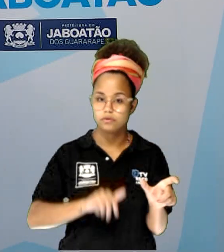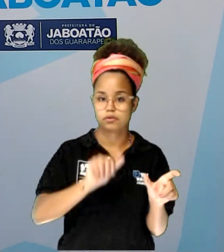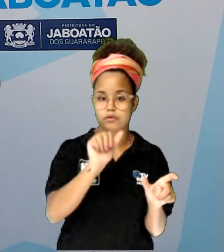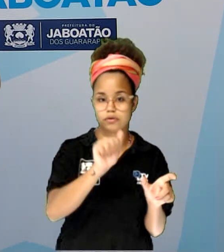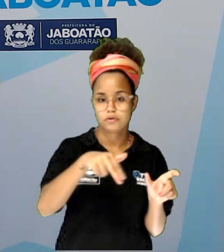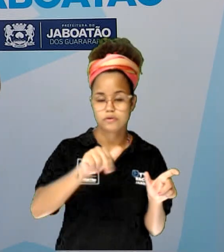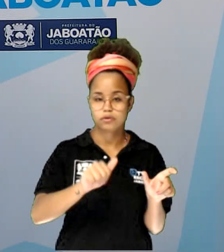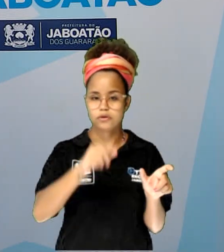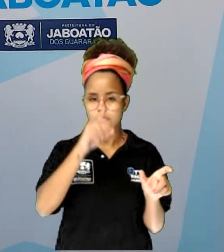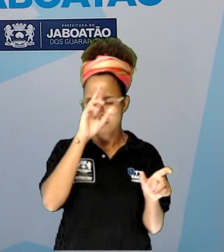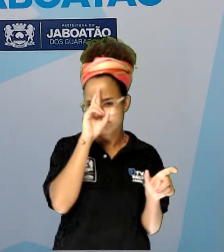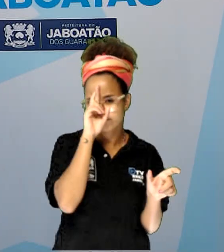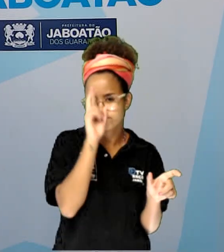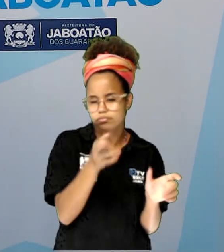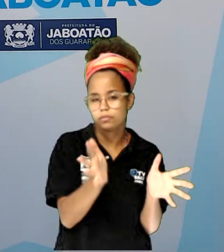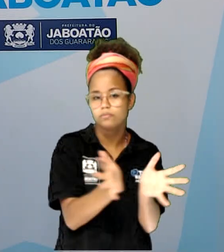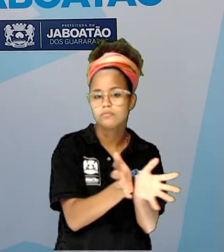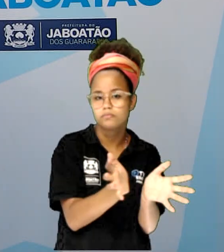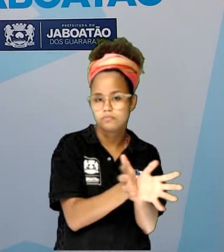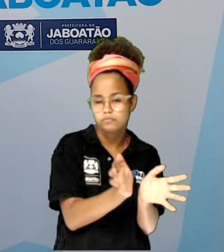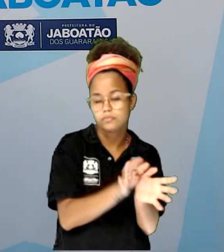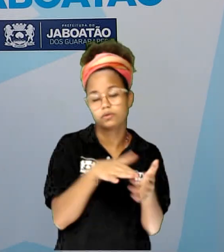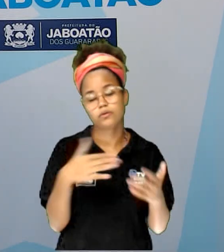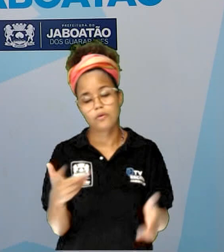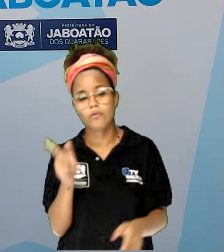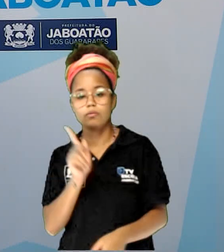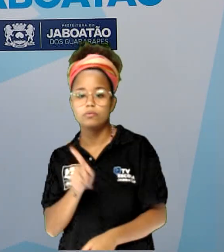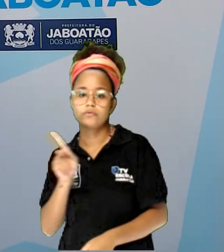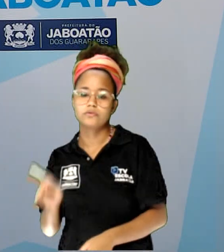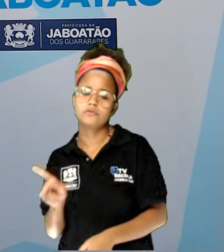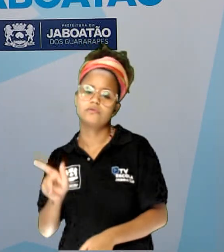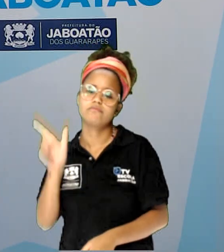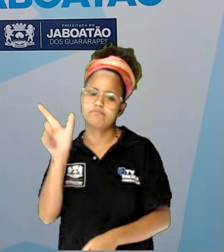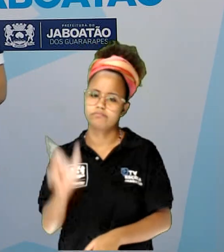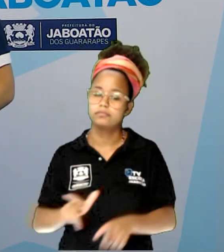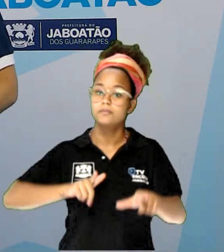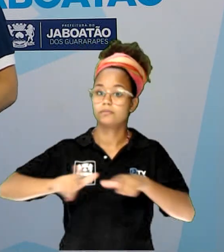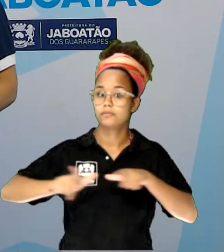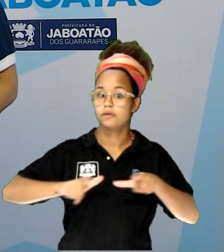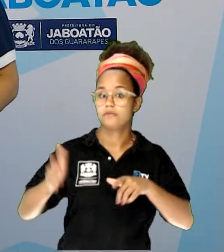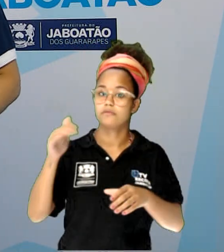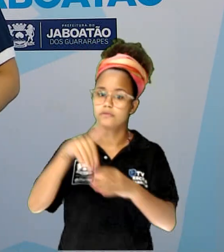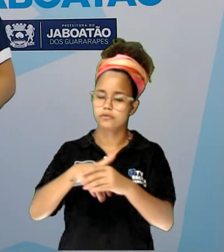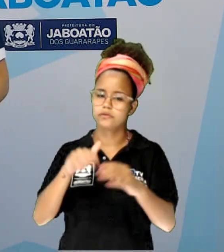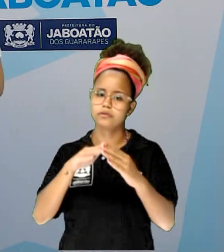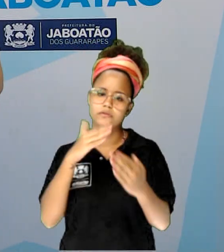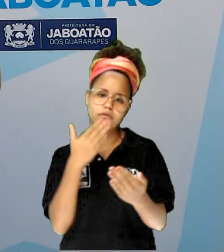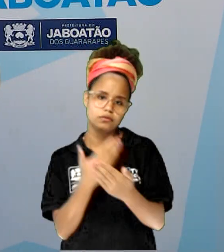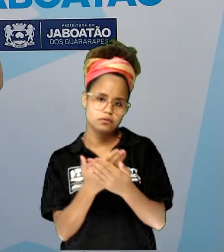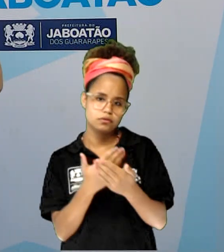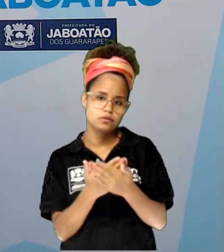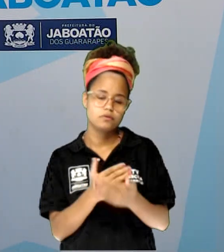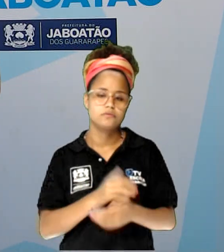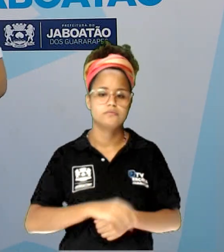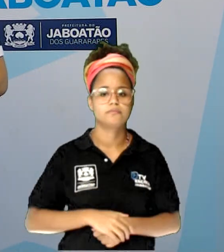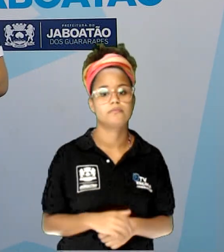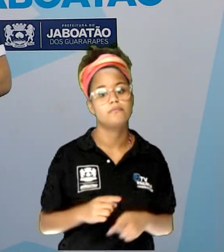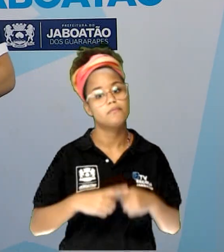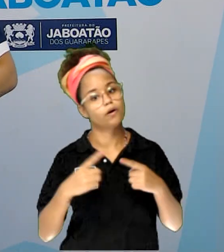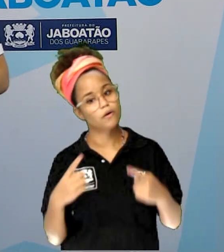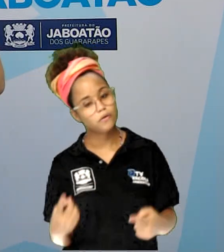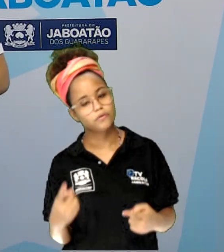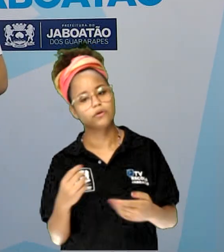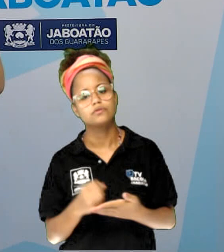líder comunitária, vamos pensar assim. Enquanto o professor trabalhava na escola, não diretamente na favela, porém